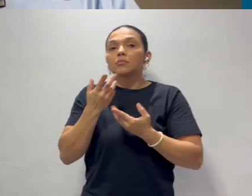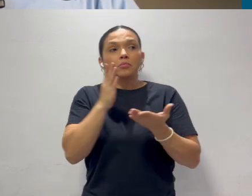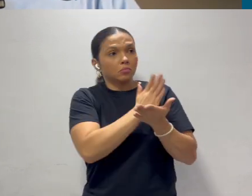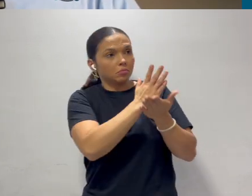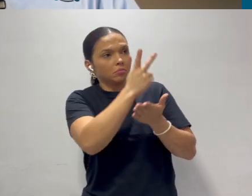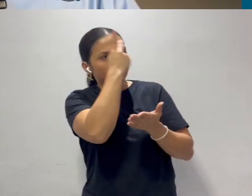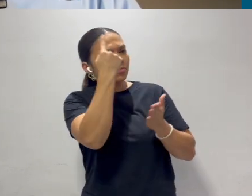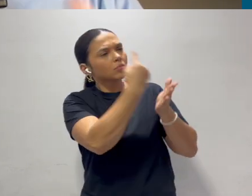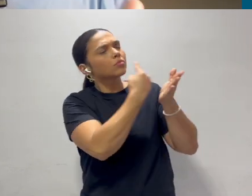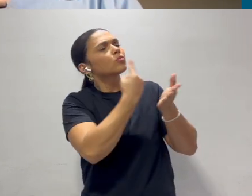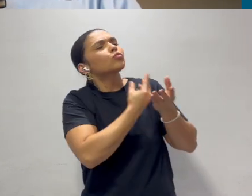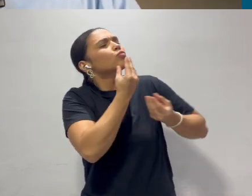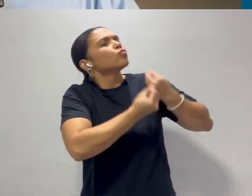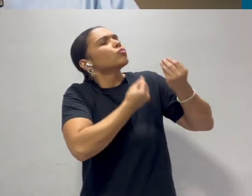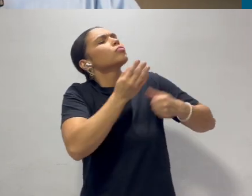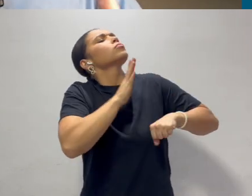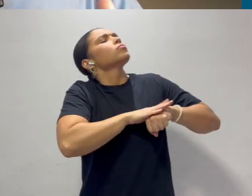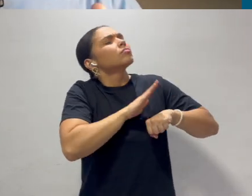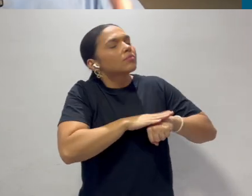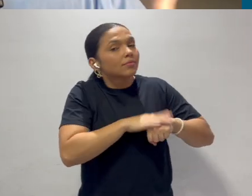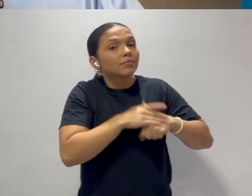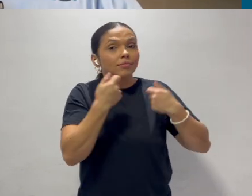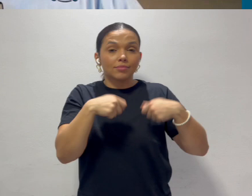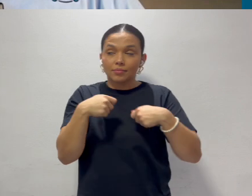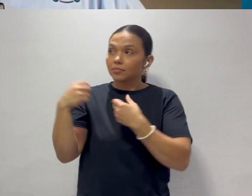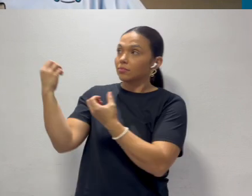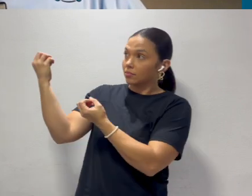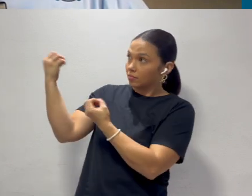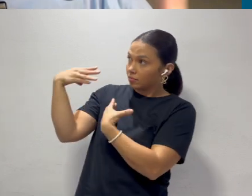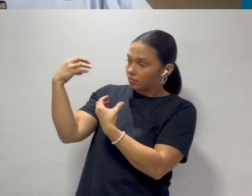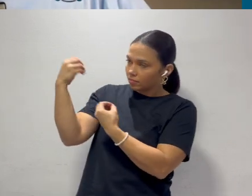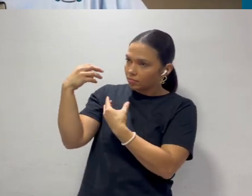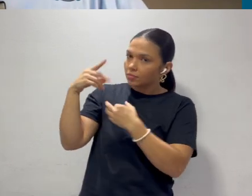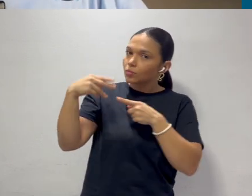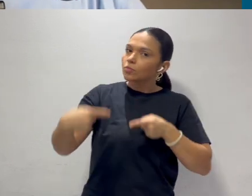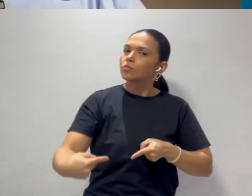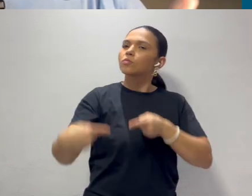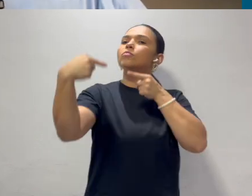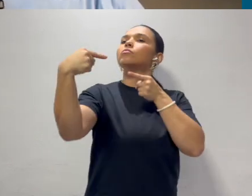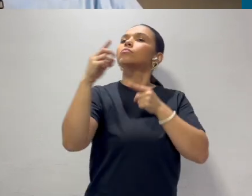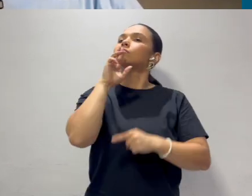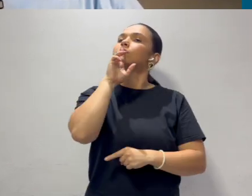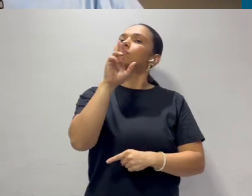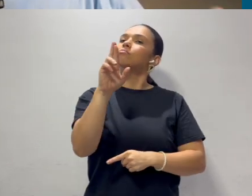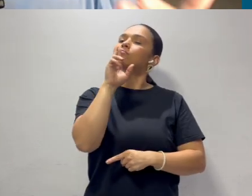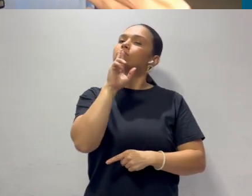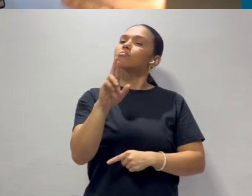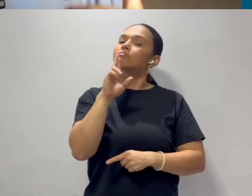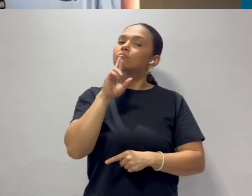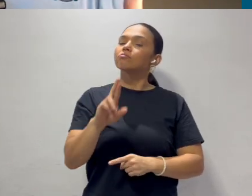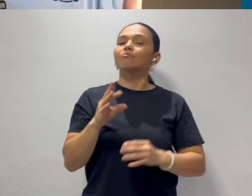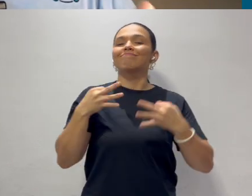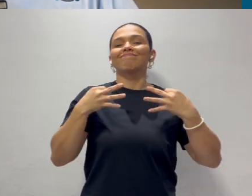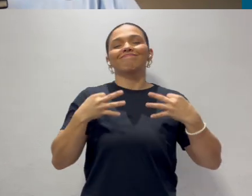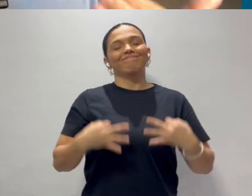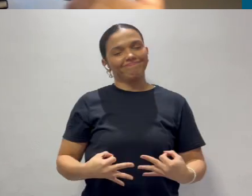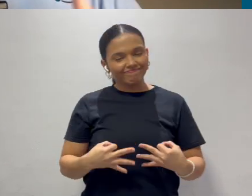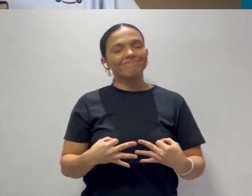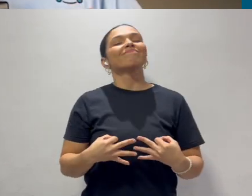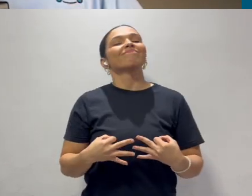você faz isso, e eu acho que é exatamente preparar para esse embate, preparar para saber dar as